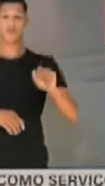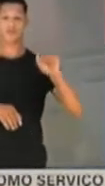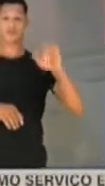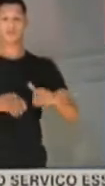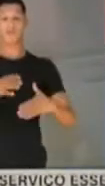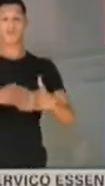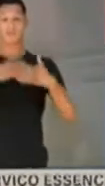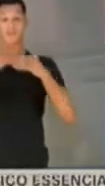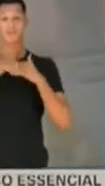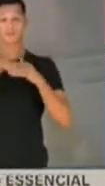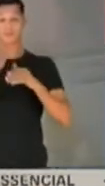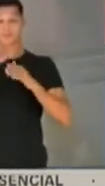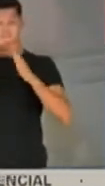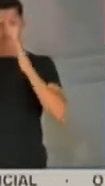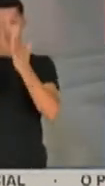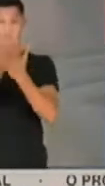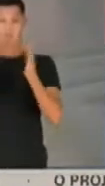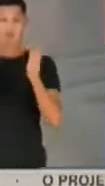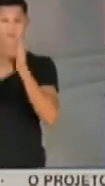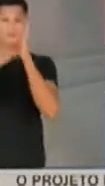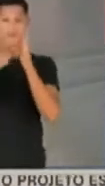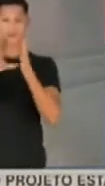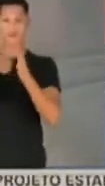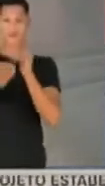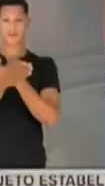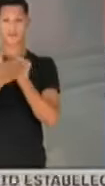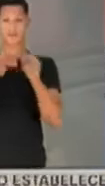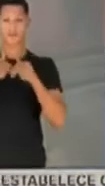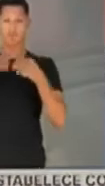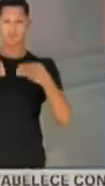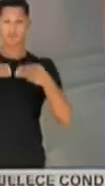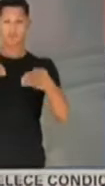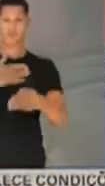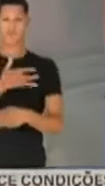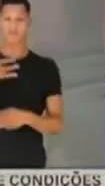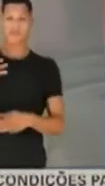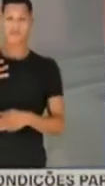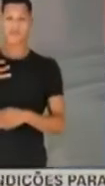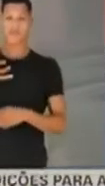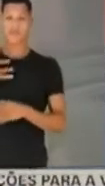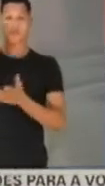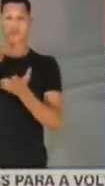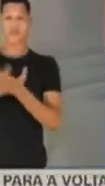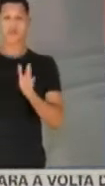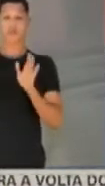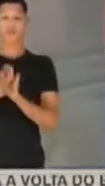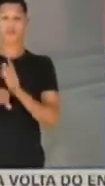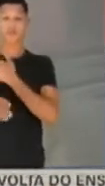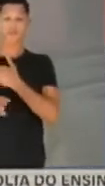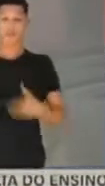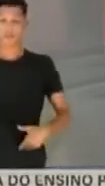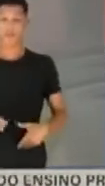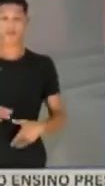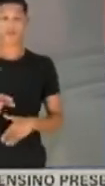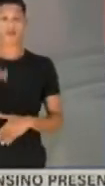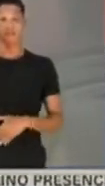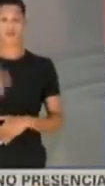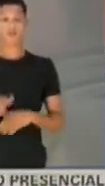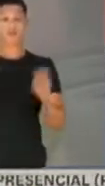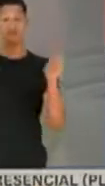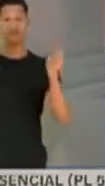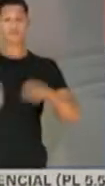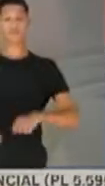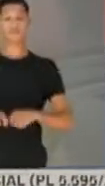a desacreditação da denúncia de corrupção do Ministério da Saúde? Obviamente o próprio governo. Esta é uma possibilidade